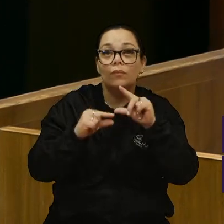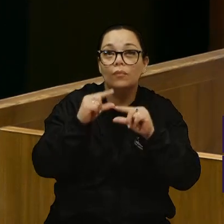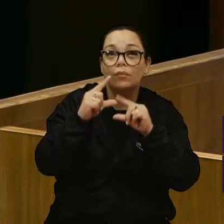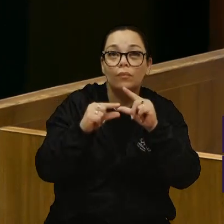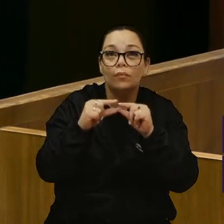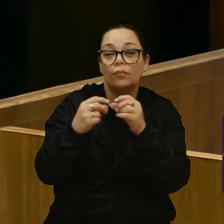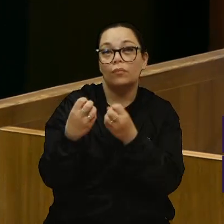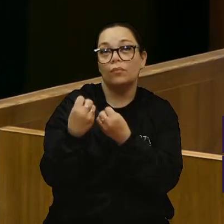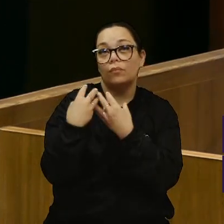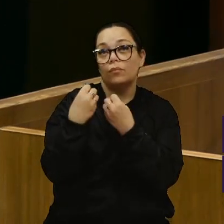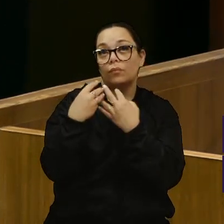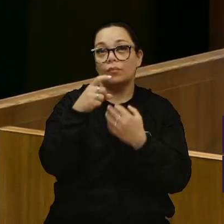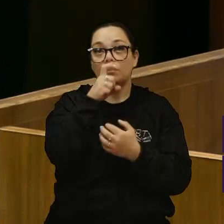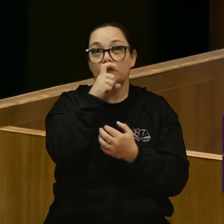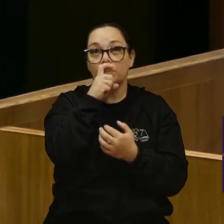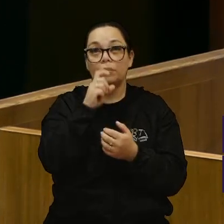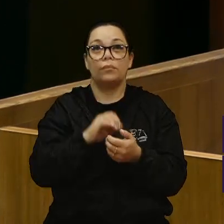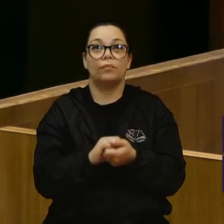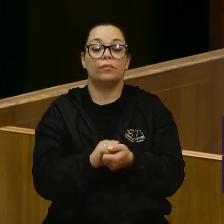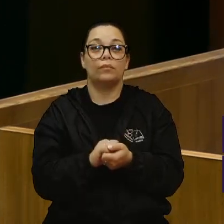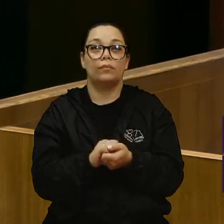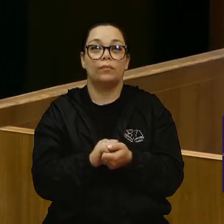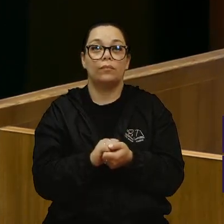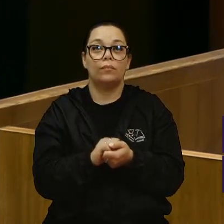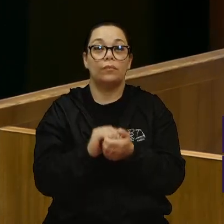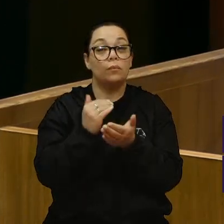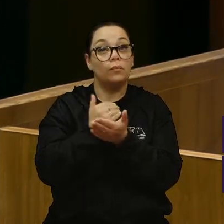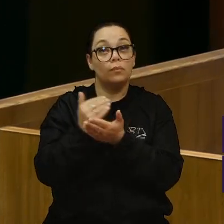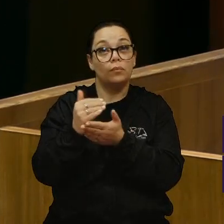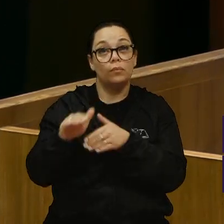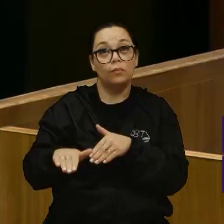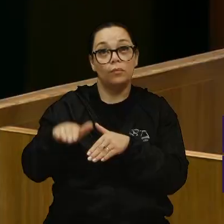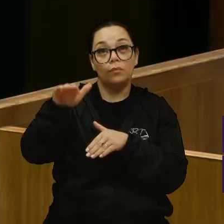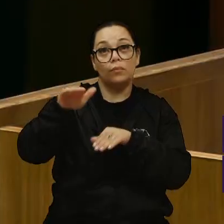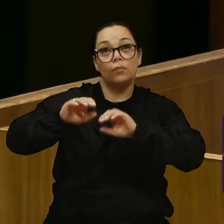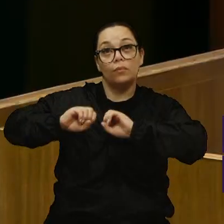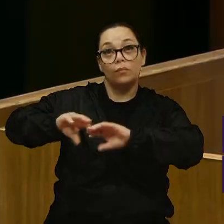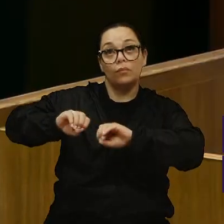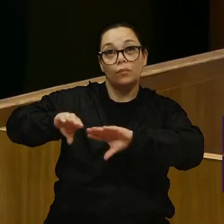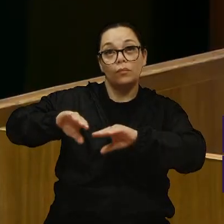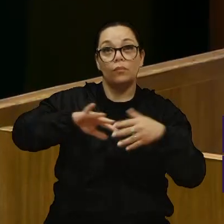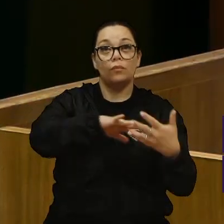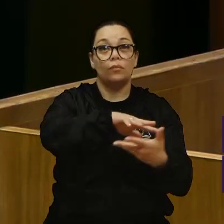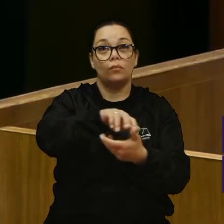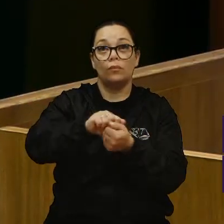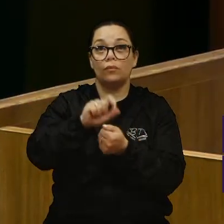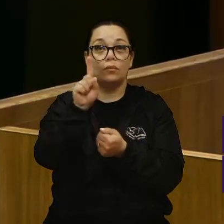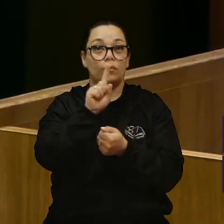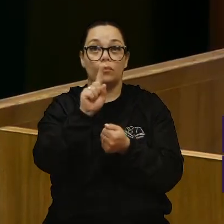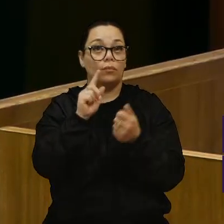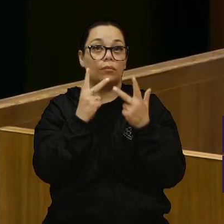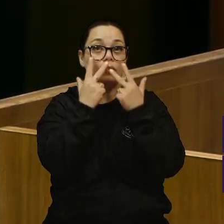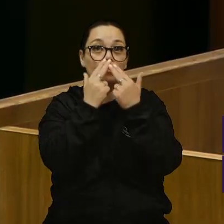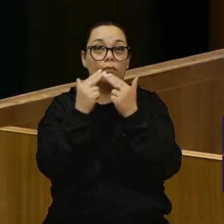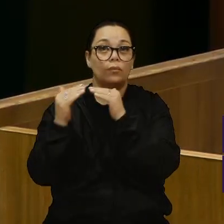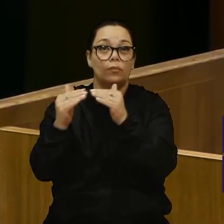que aprendi com ele. Desde muito cedo, ele me ensinou que o mundo não é igual para